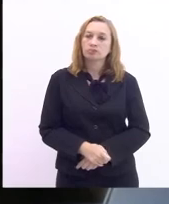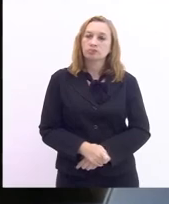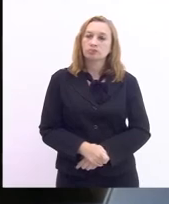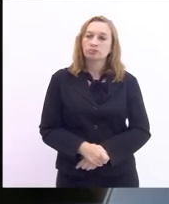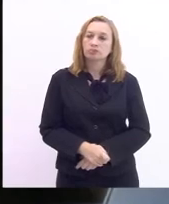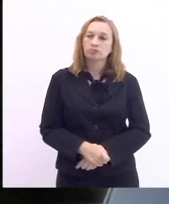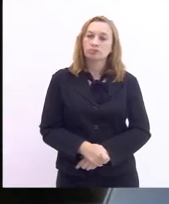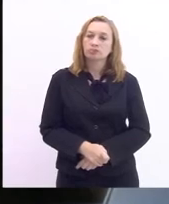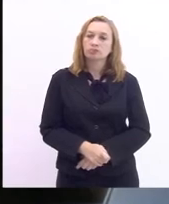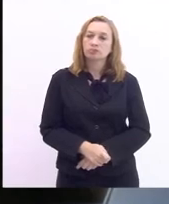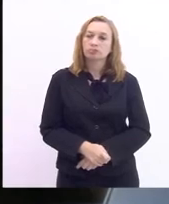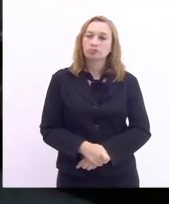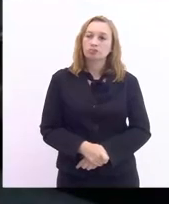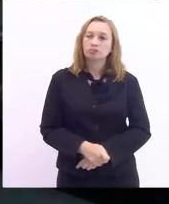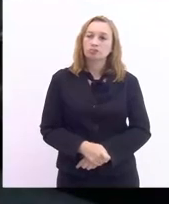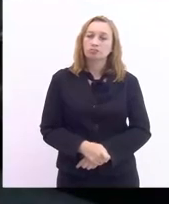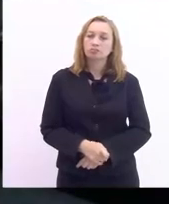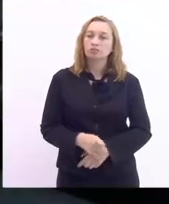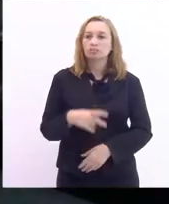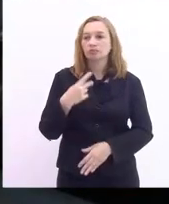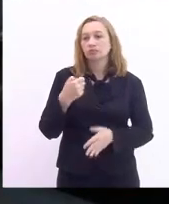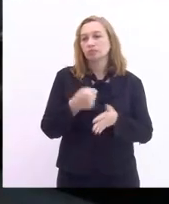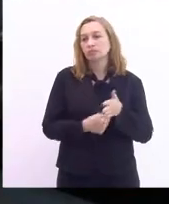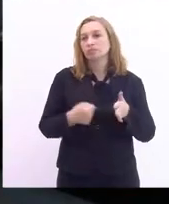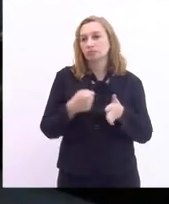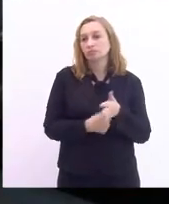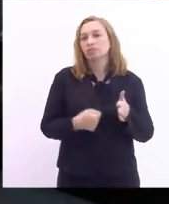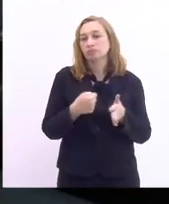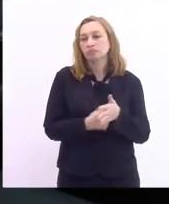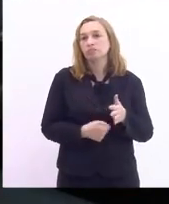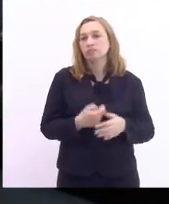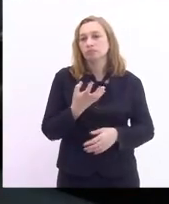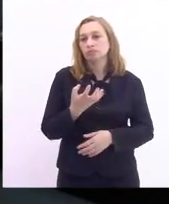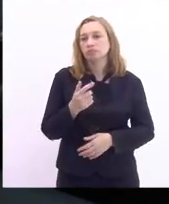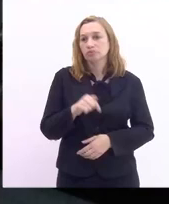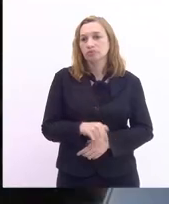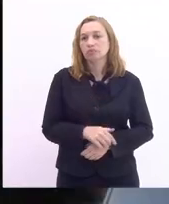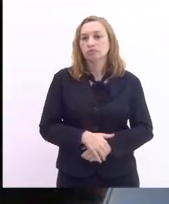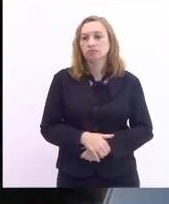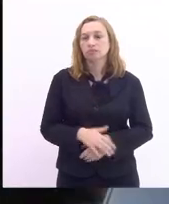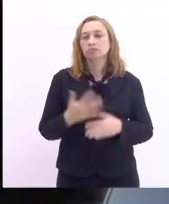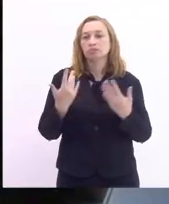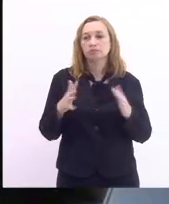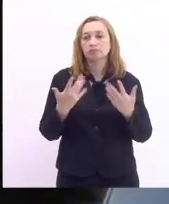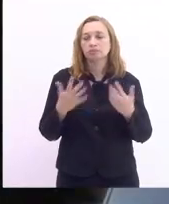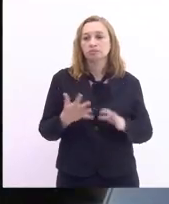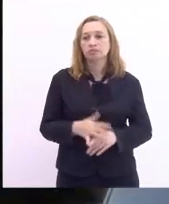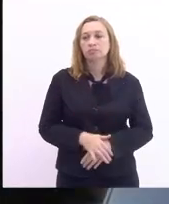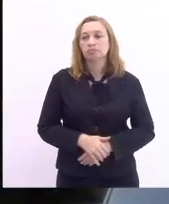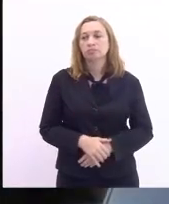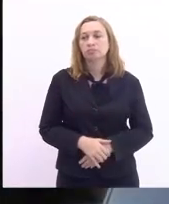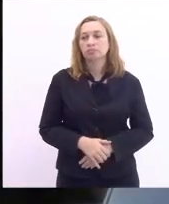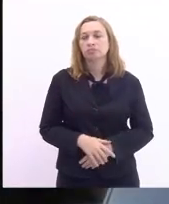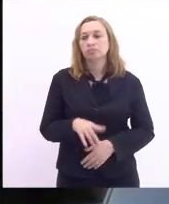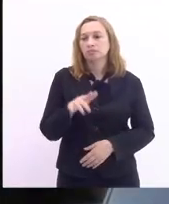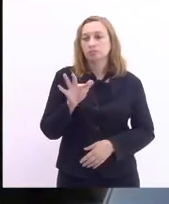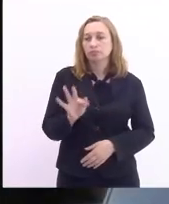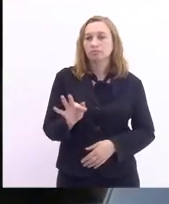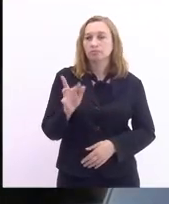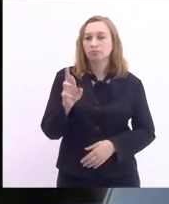por falar em e eu quero aqui saudar o